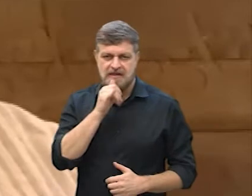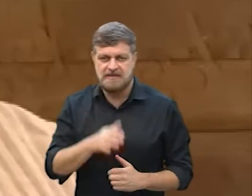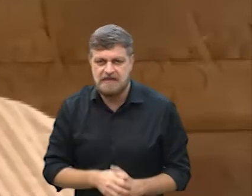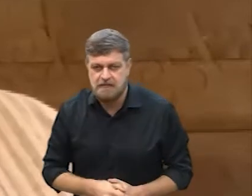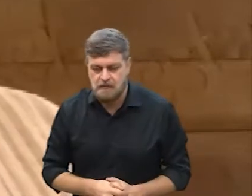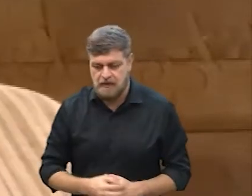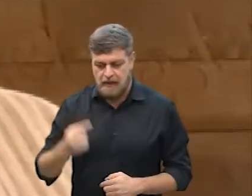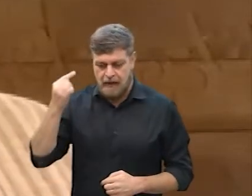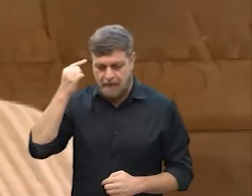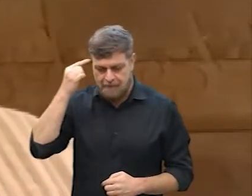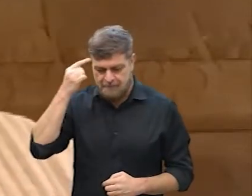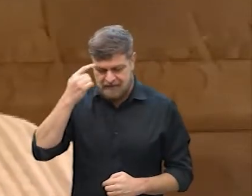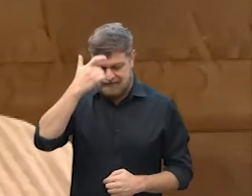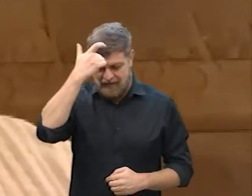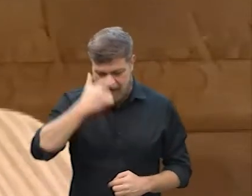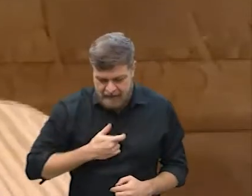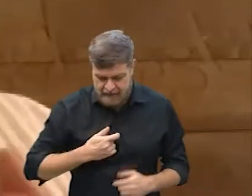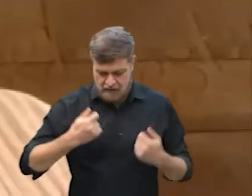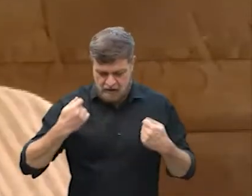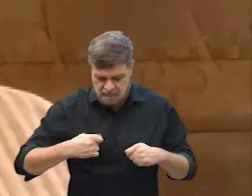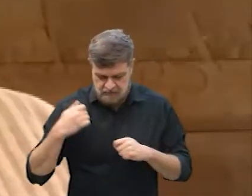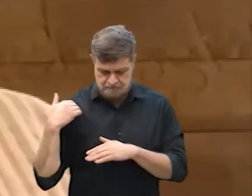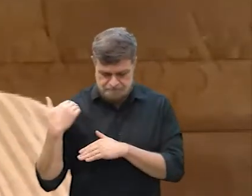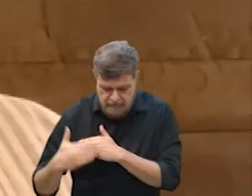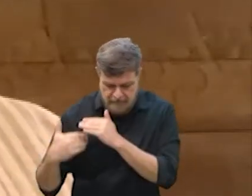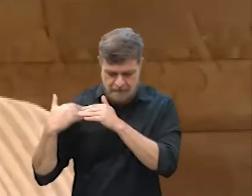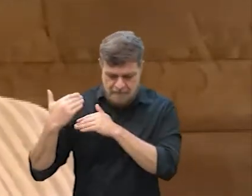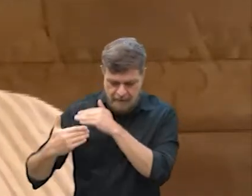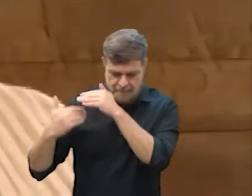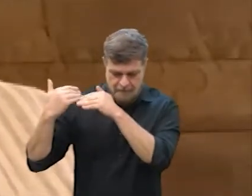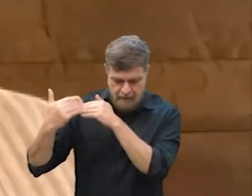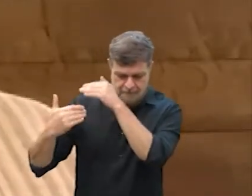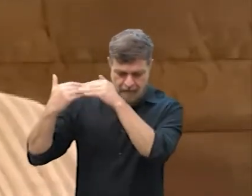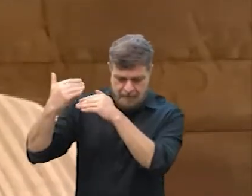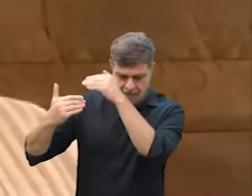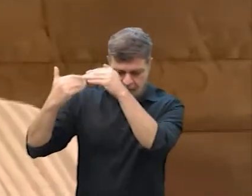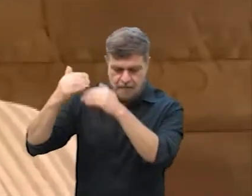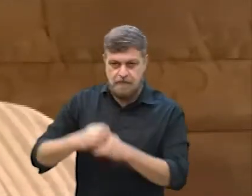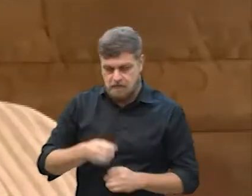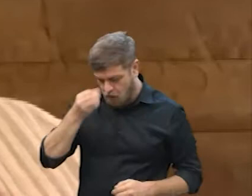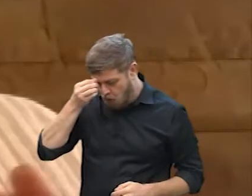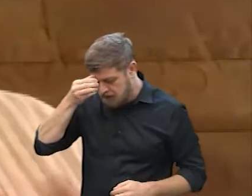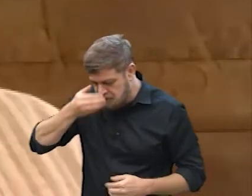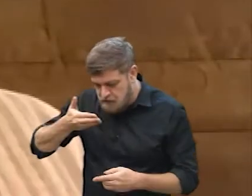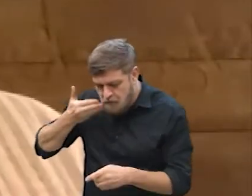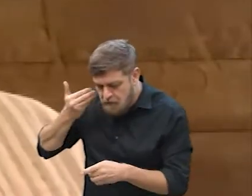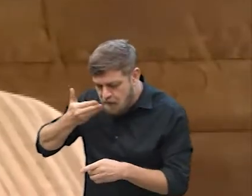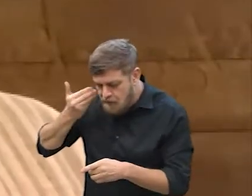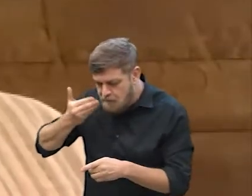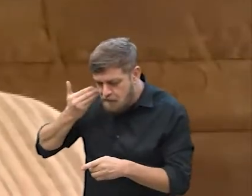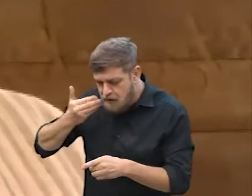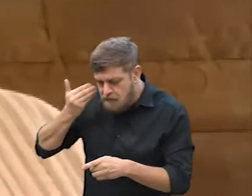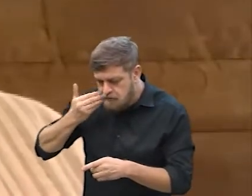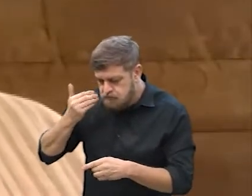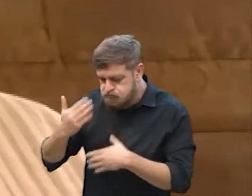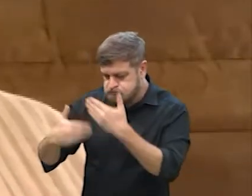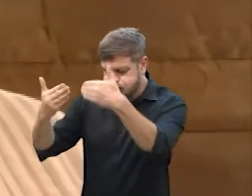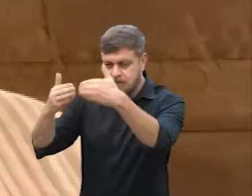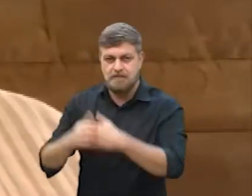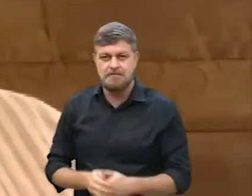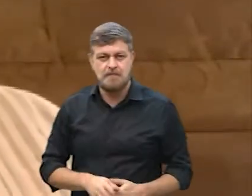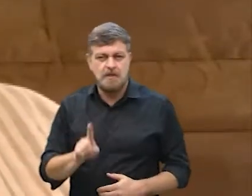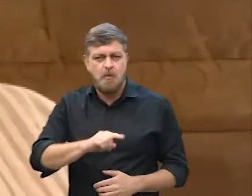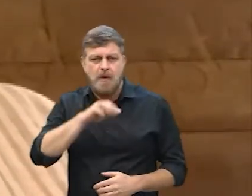concorrendo, competindo com ela mesma para ir se superando no conhecimento e avançando, isso não